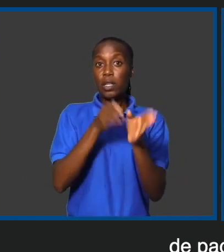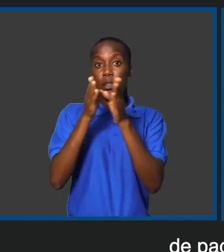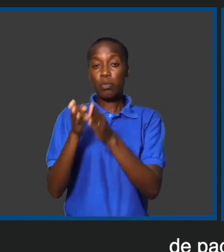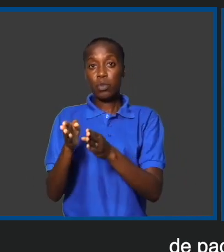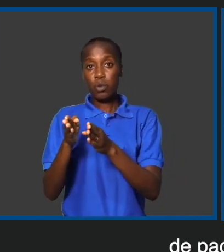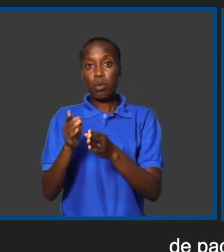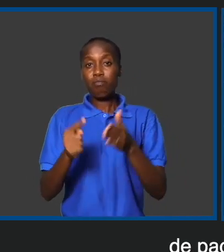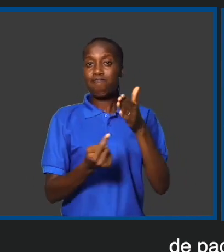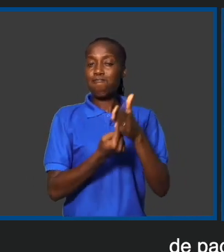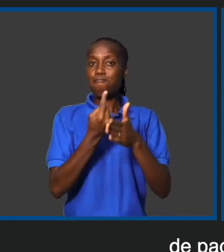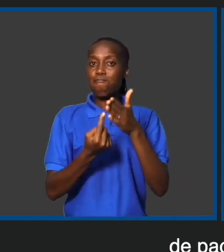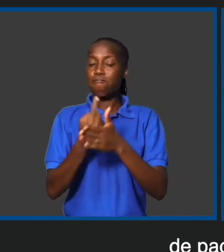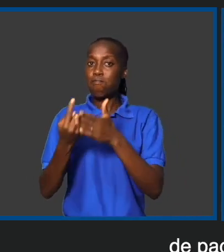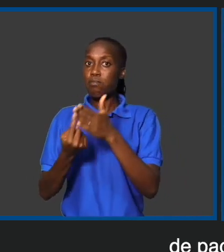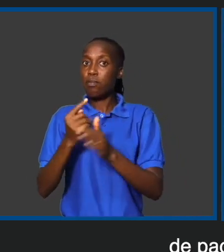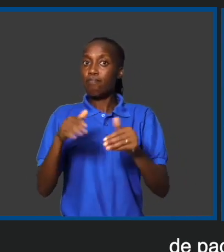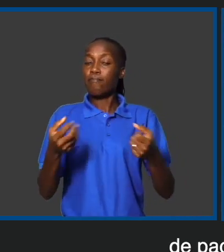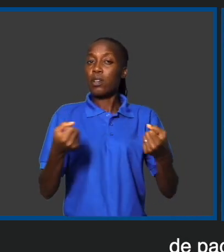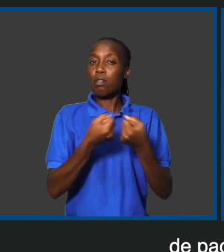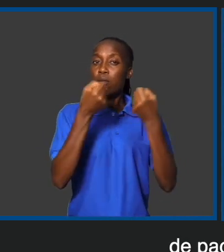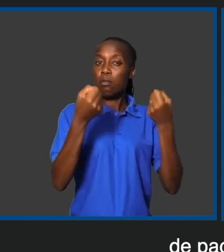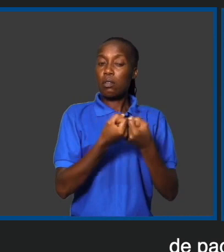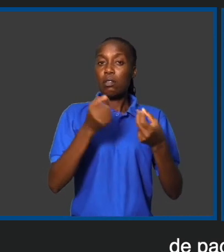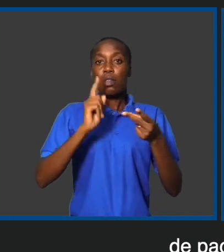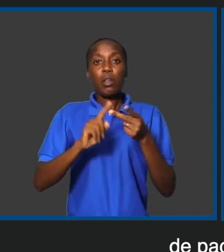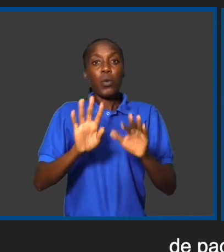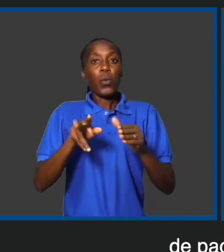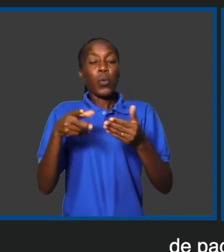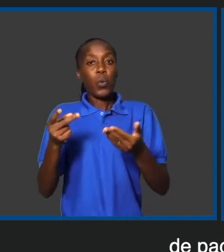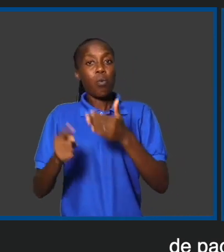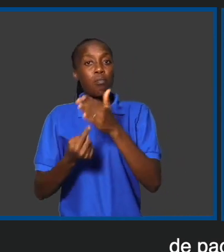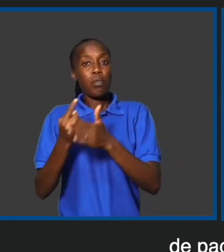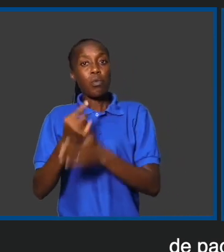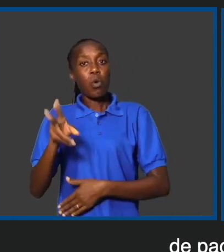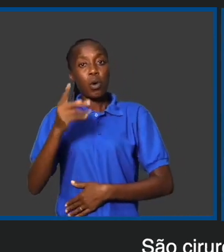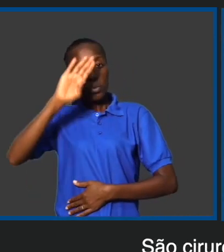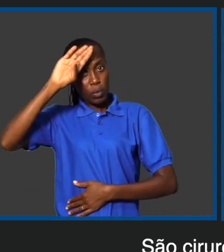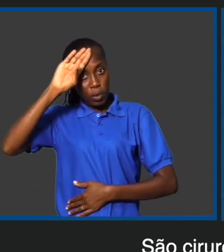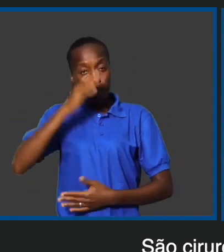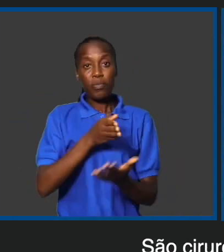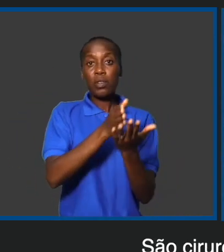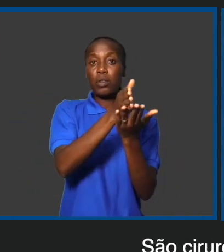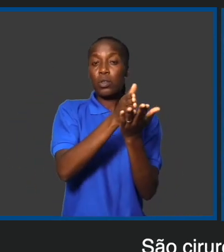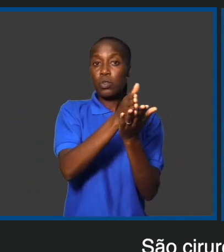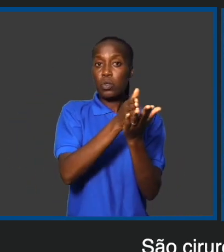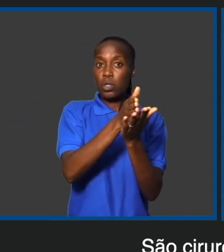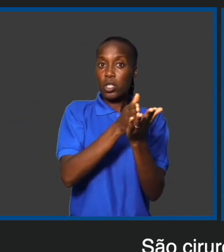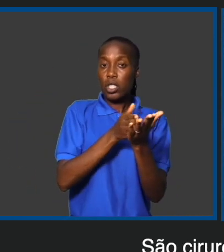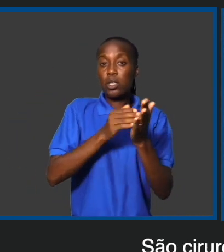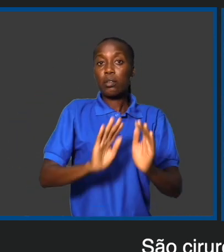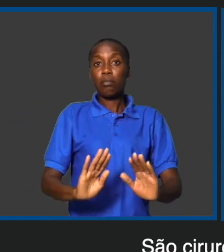de pacientes que sofreram acidentes e não só outras doenças, e são as